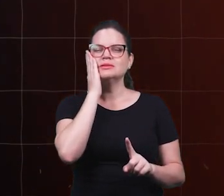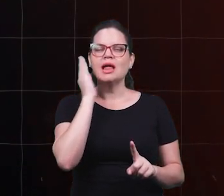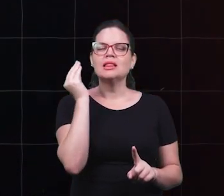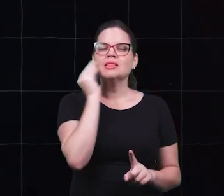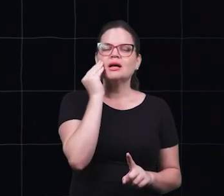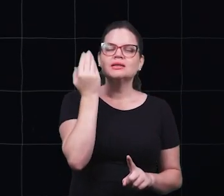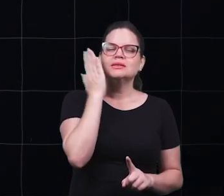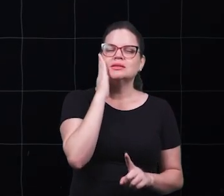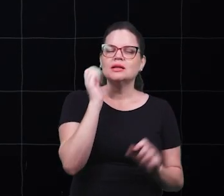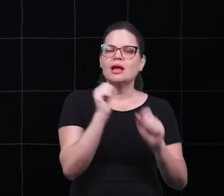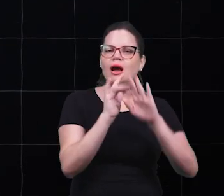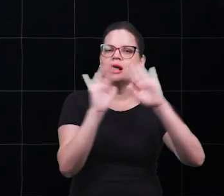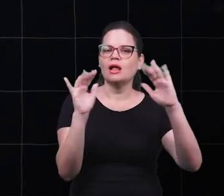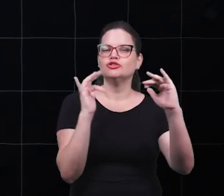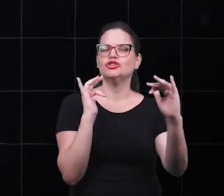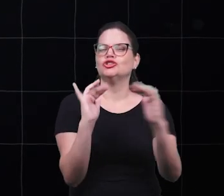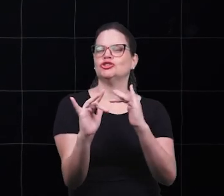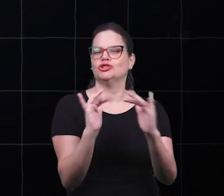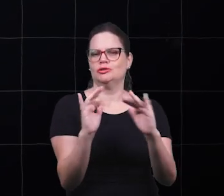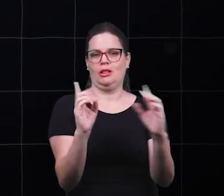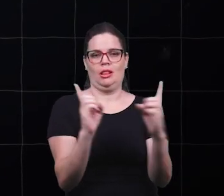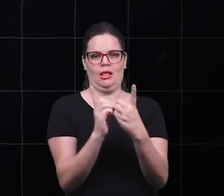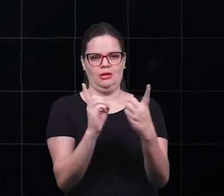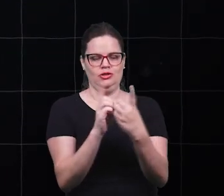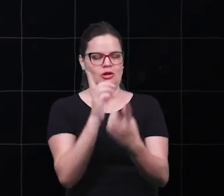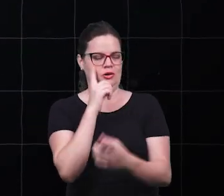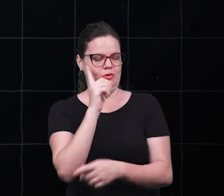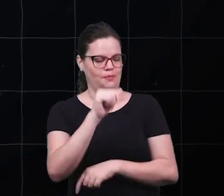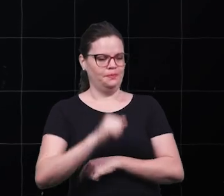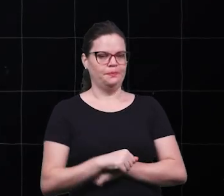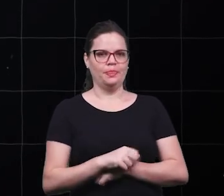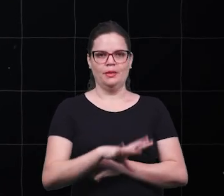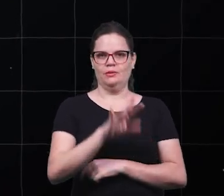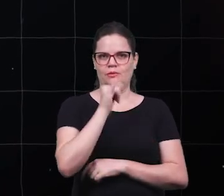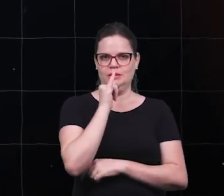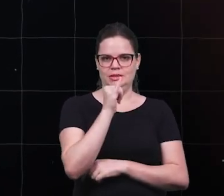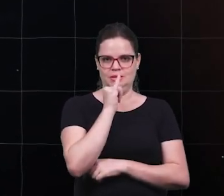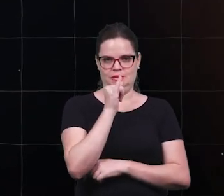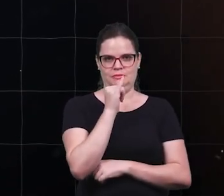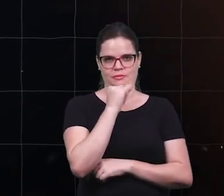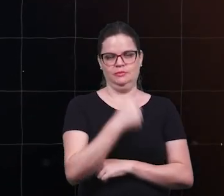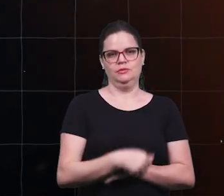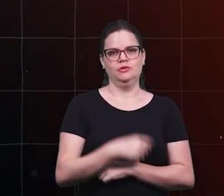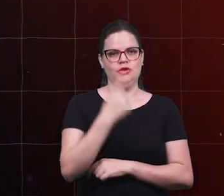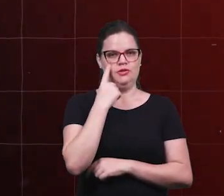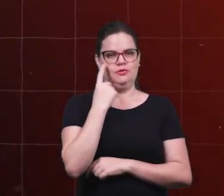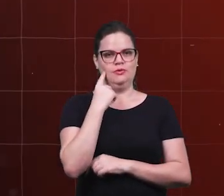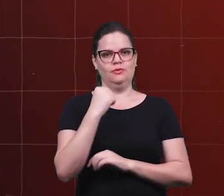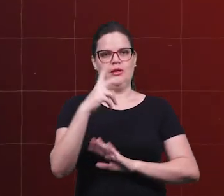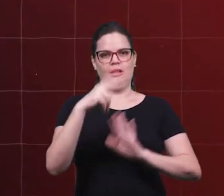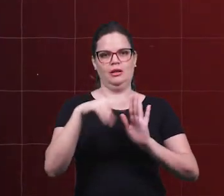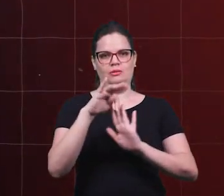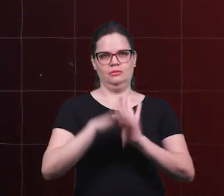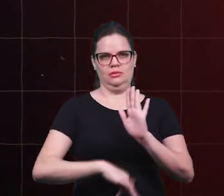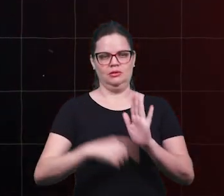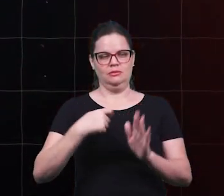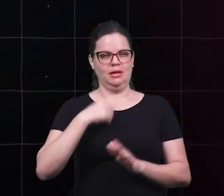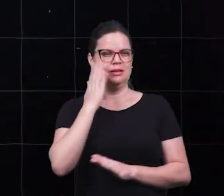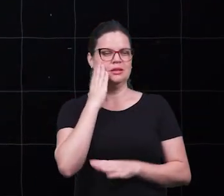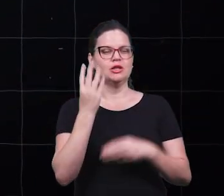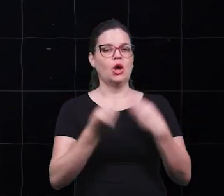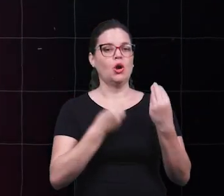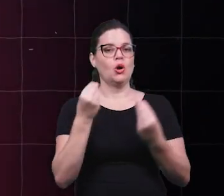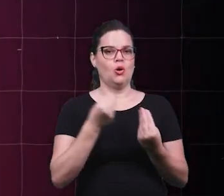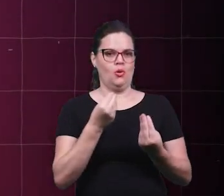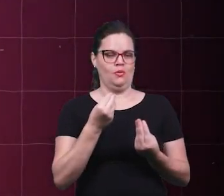vamos supor aqui algumas situações baseadas nos textos bíblicos, só para nós entendermos essa velocidade.